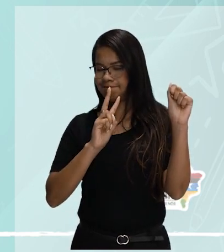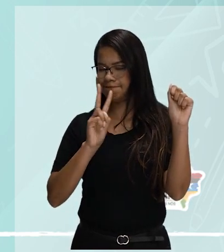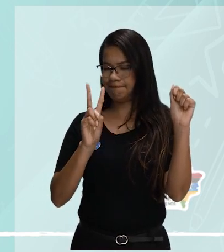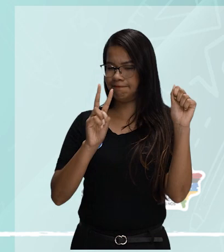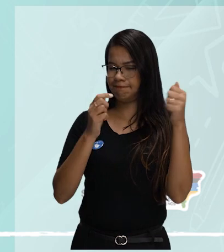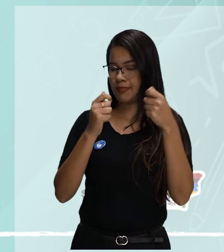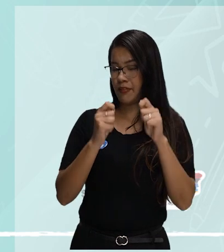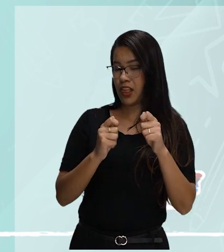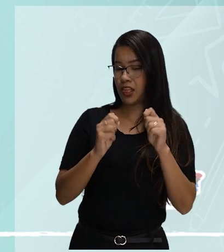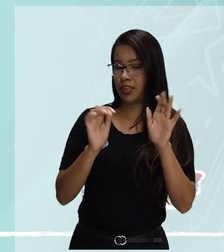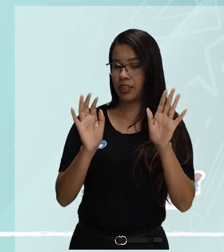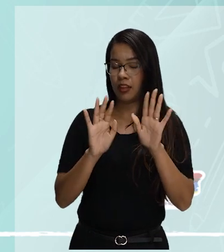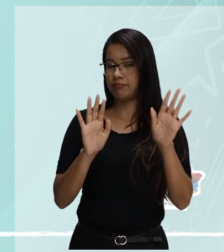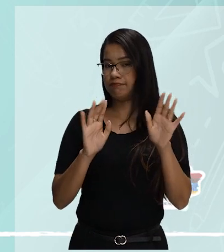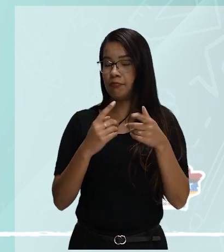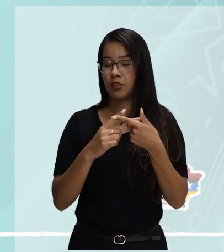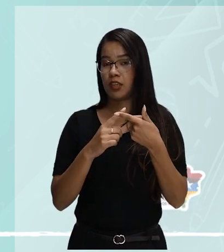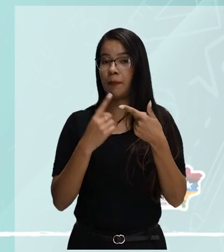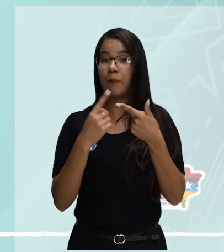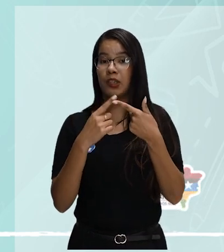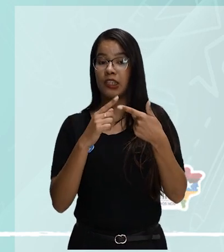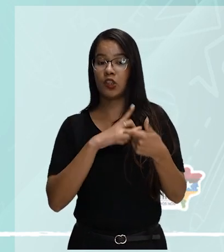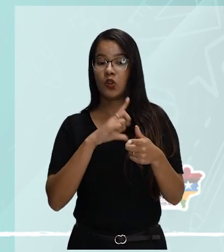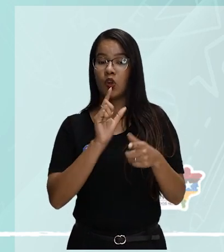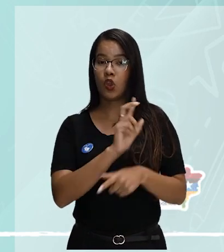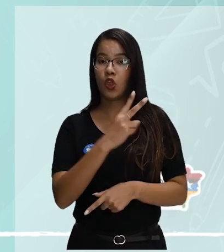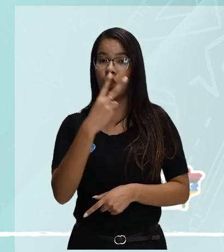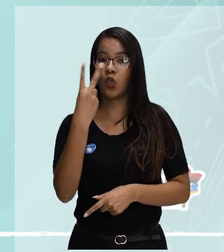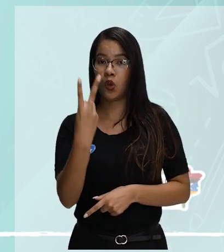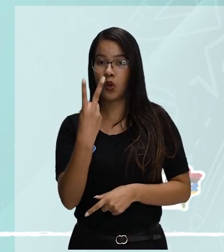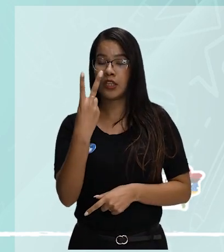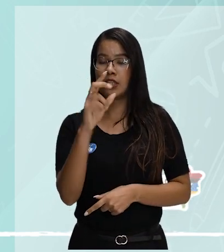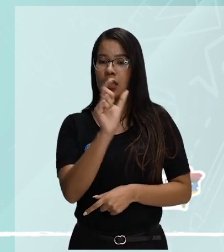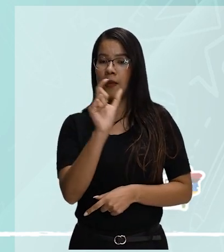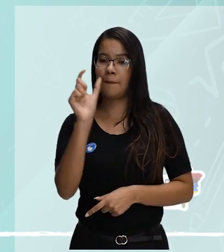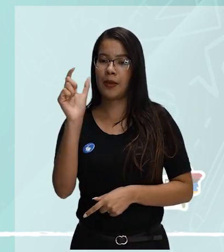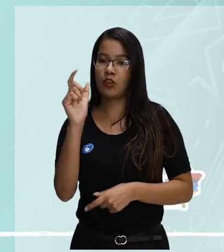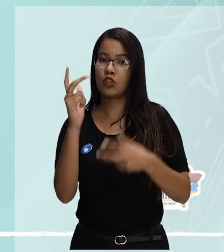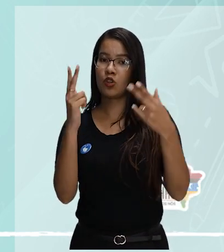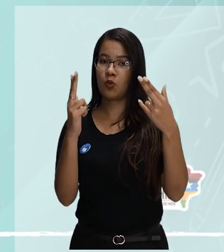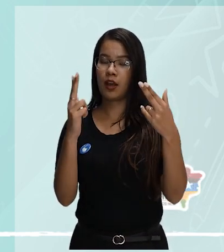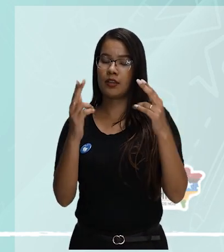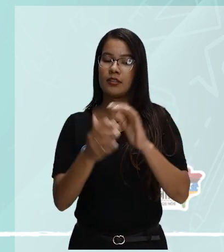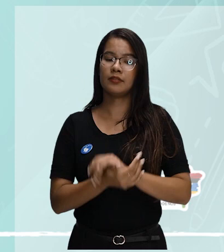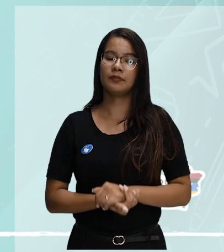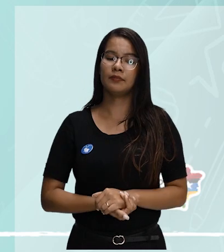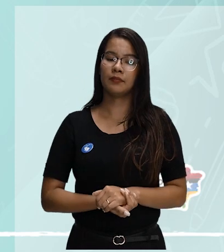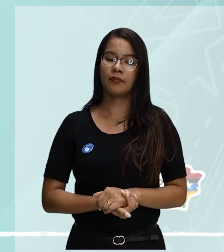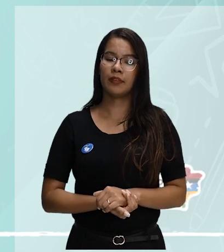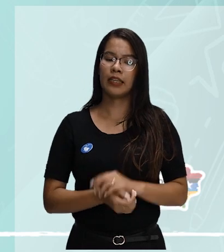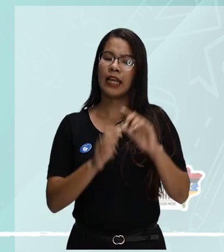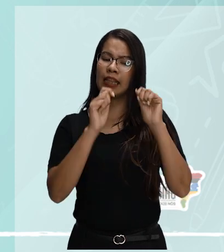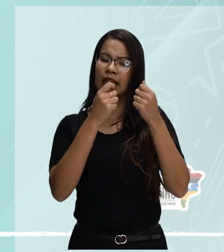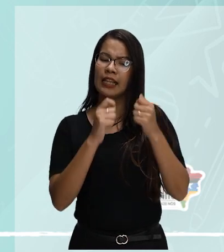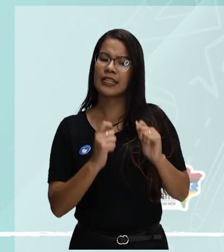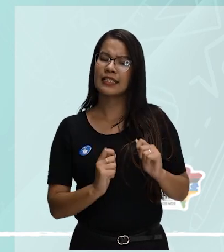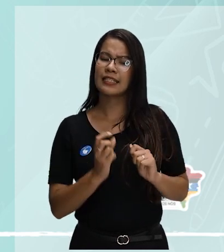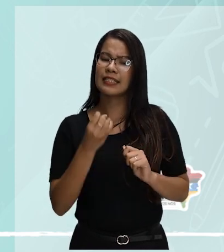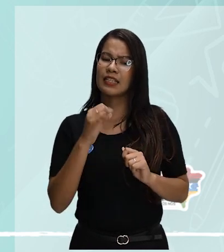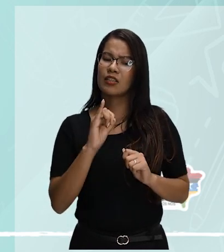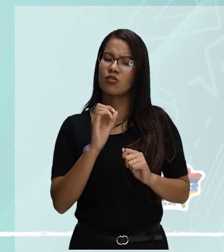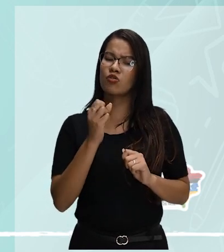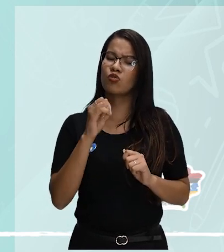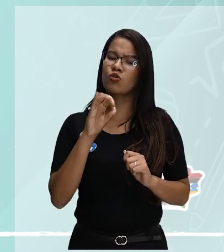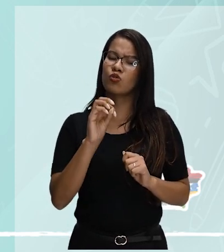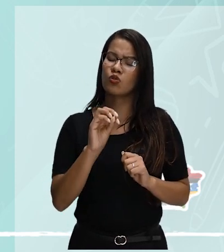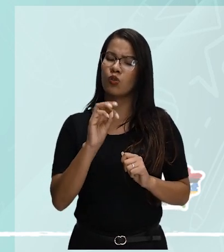injetora? Porque eu tenho 2 elementos com a mesma imagem. Não pode para ser função injetora. Vamos analisar se ela é sobrejetora.